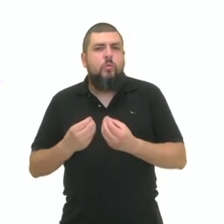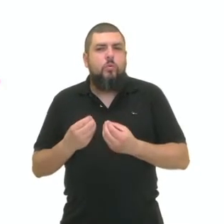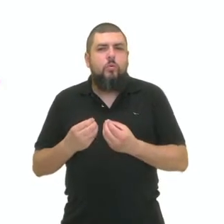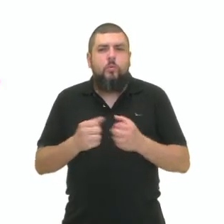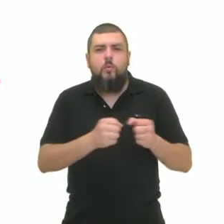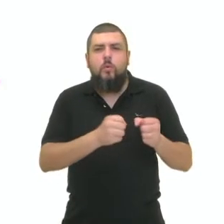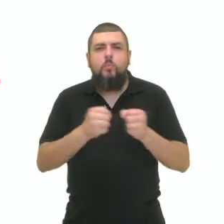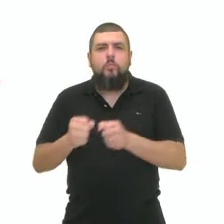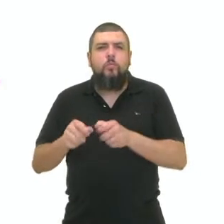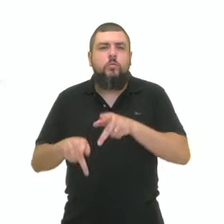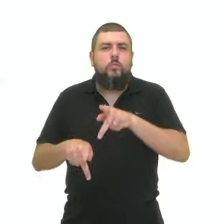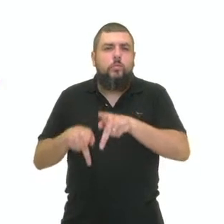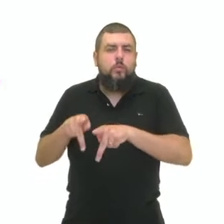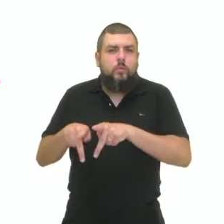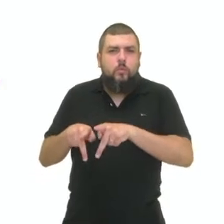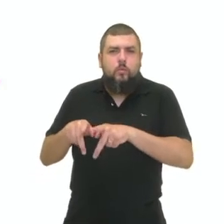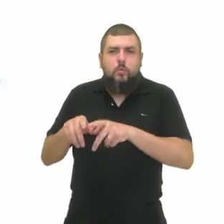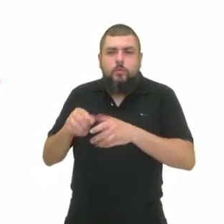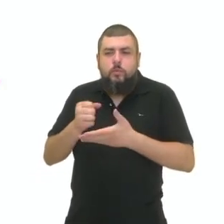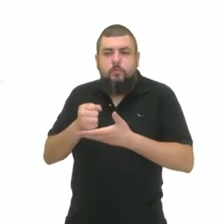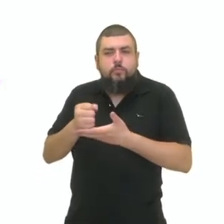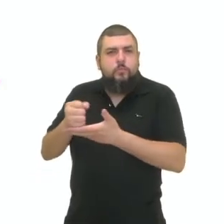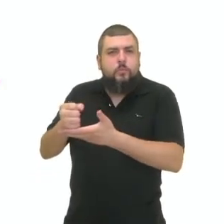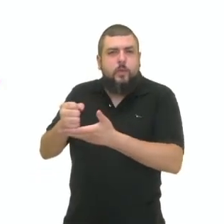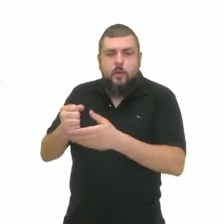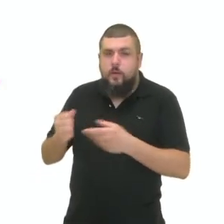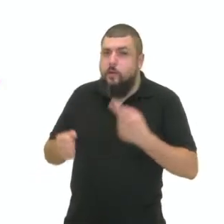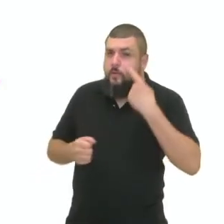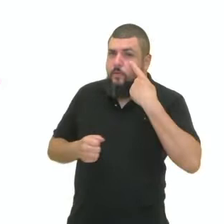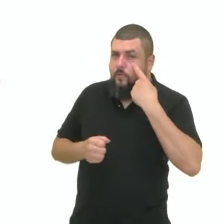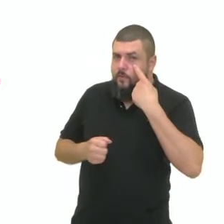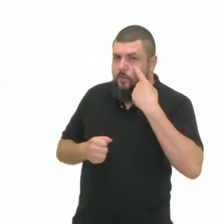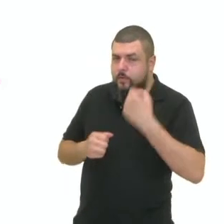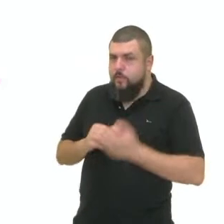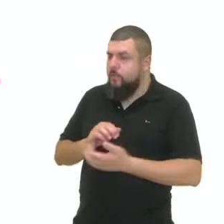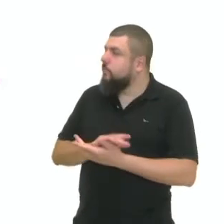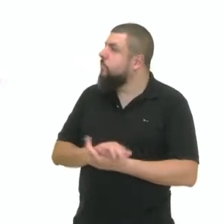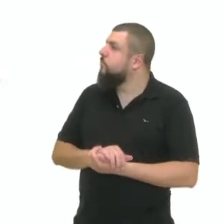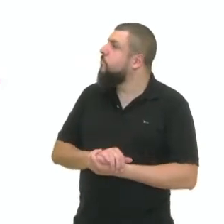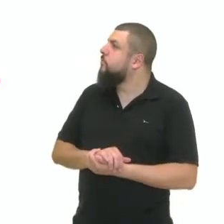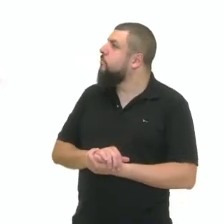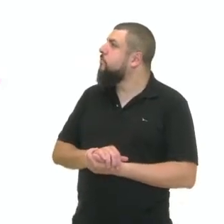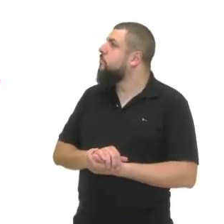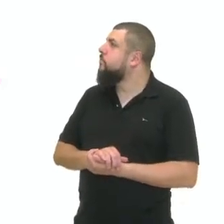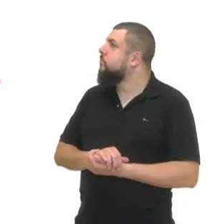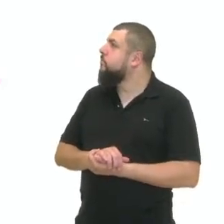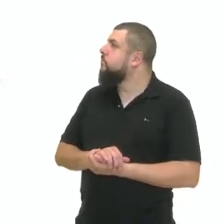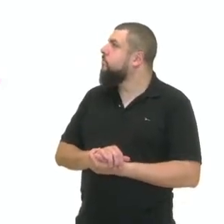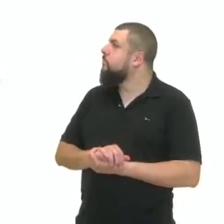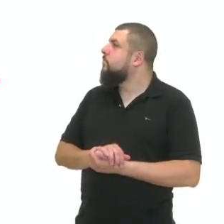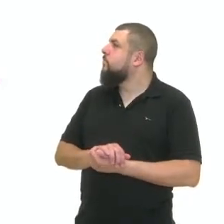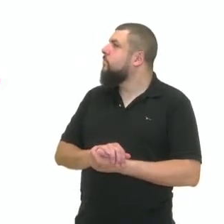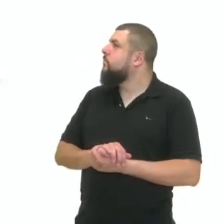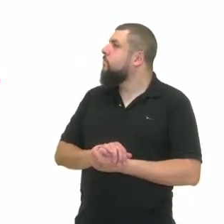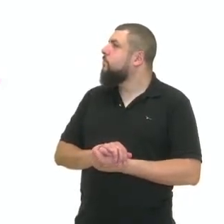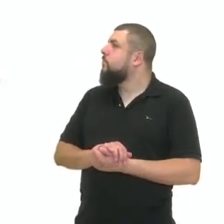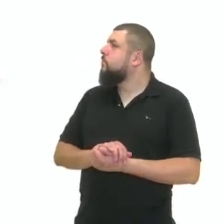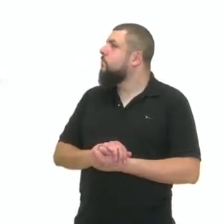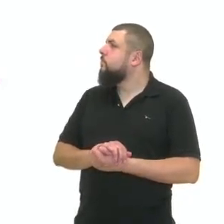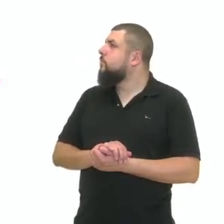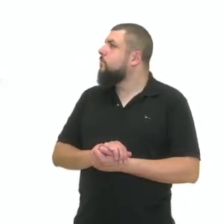público, as ações são a abertura dos alojamentos feminino e masculino nesse